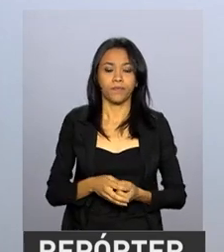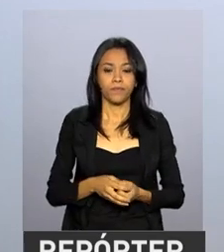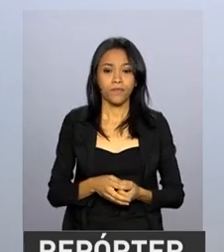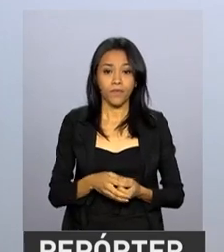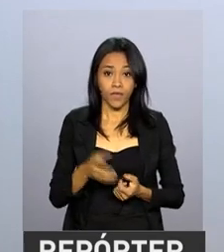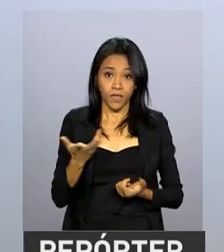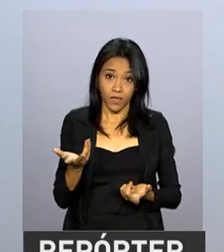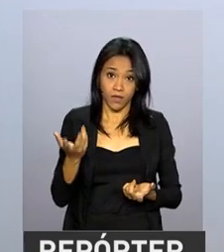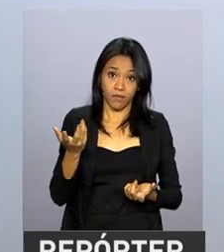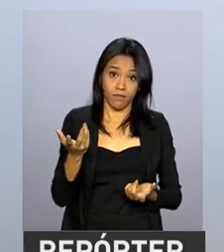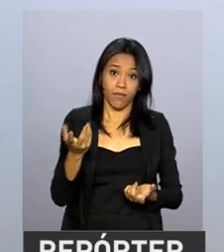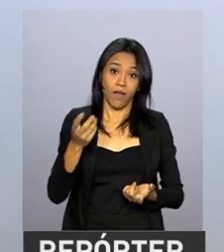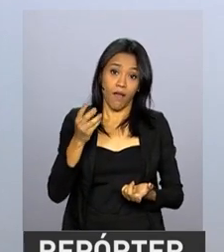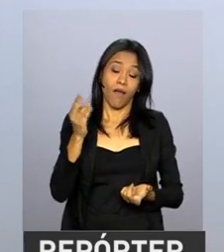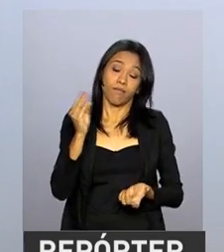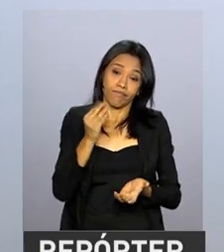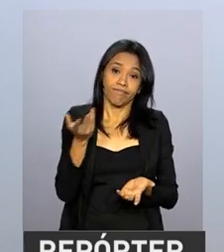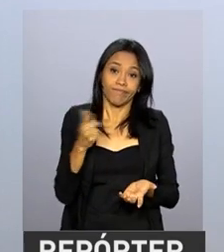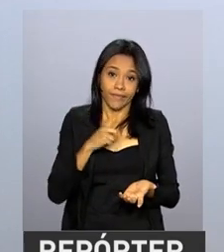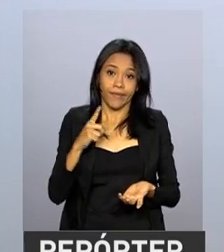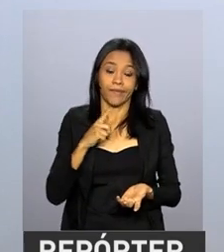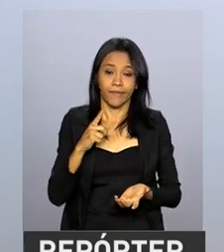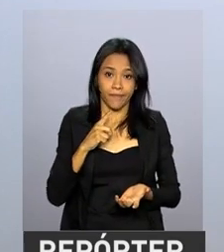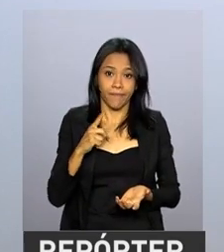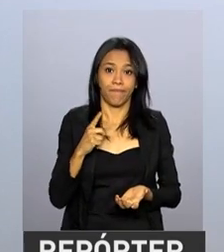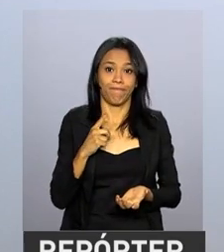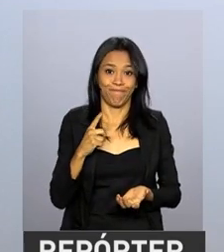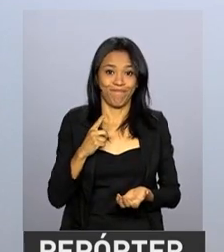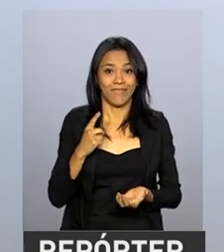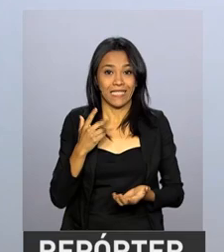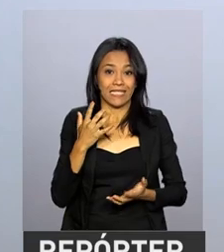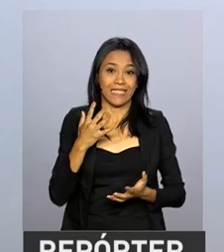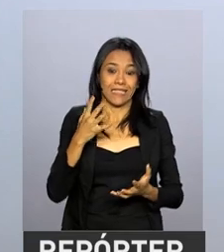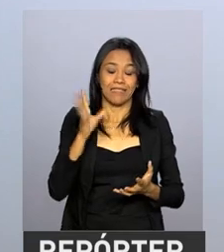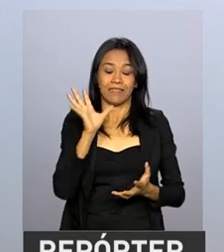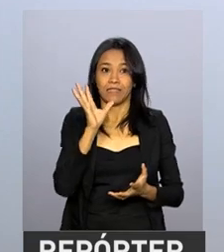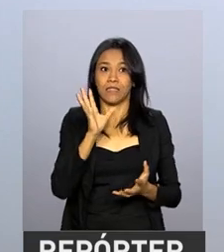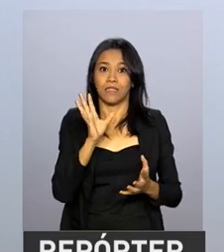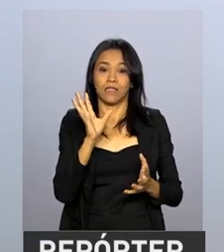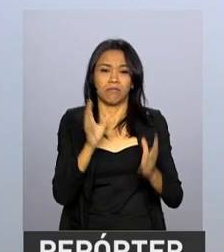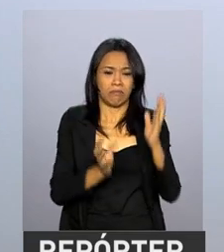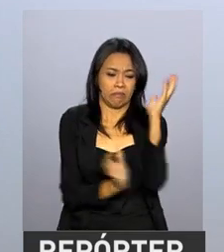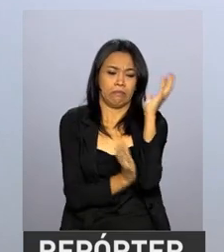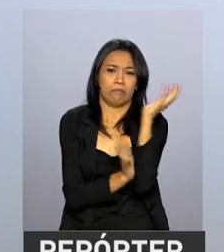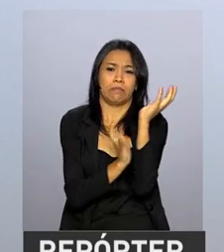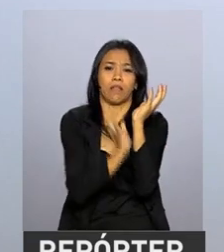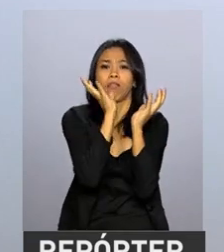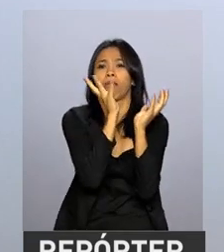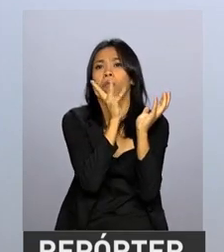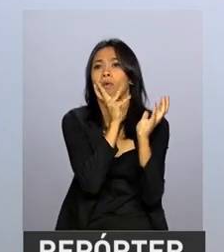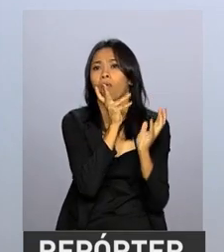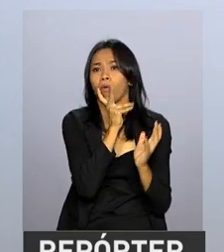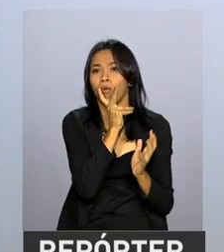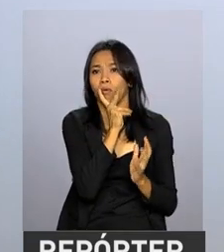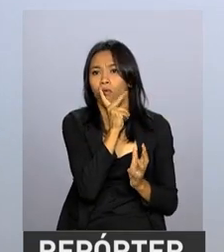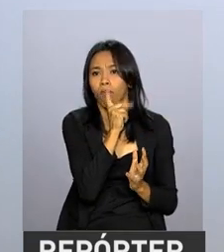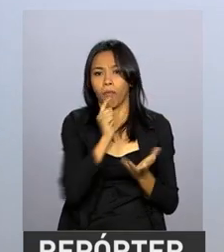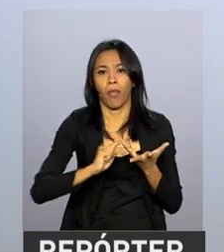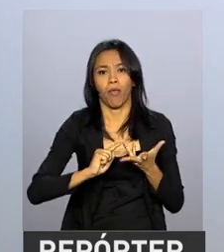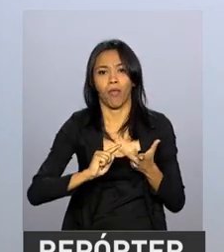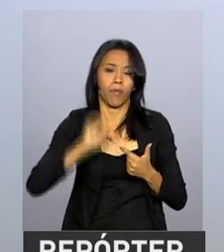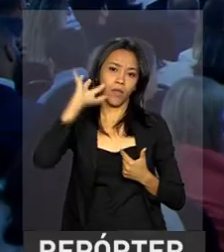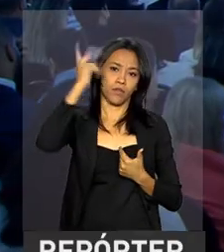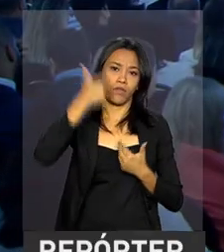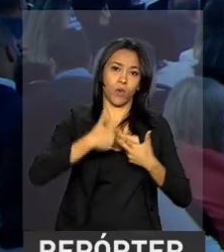no geral, ainda tem um nível de burocracia extremamente elevado e prejudicial, tanto para o cidadão quanto para